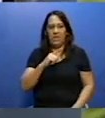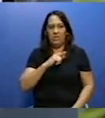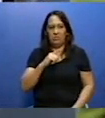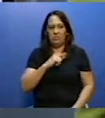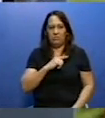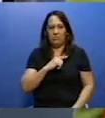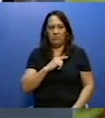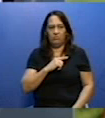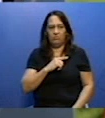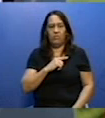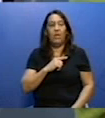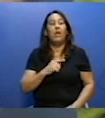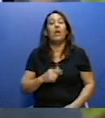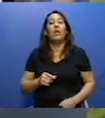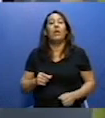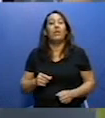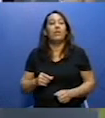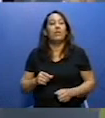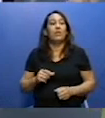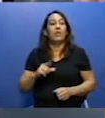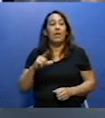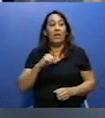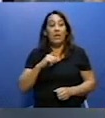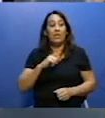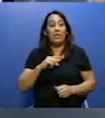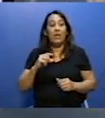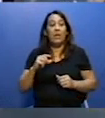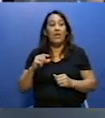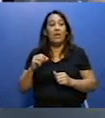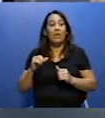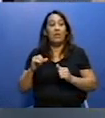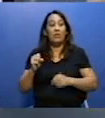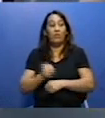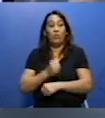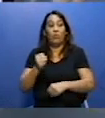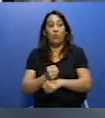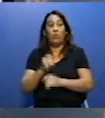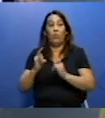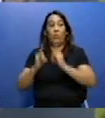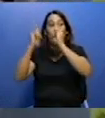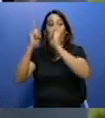Há poucas construções e muita vegetação?